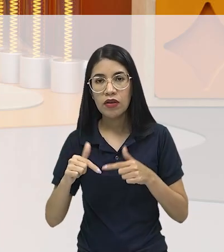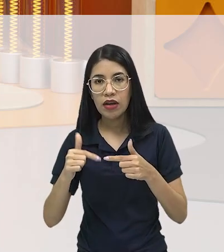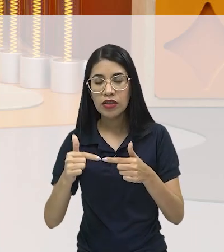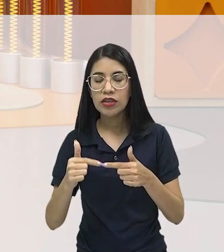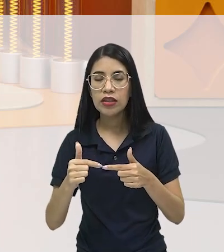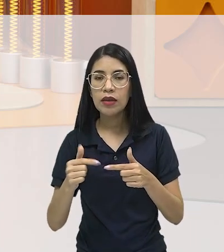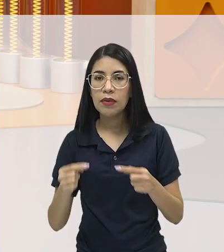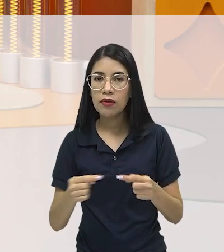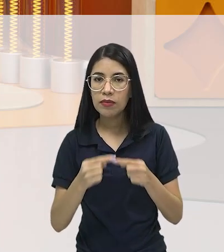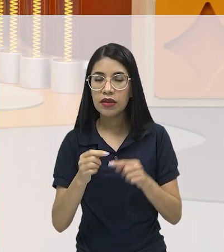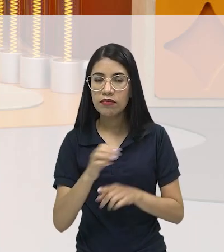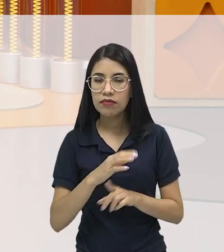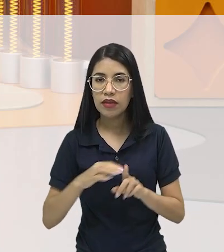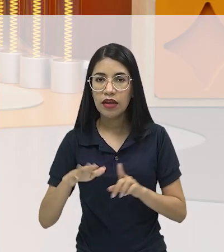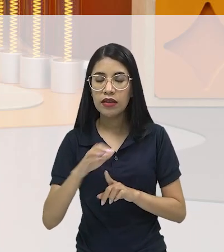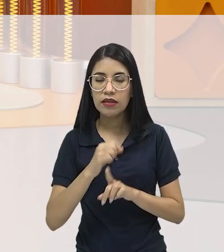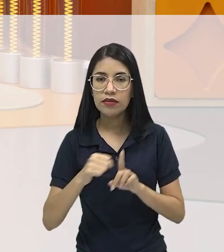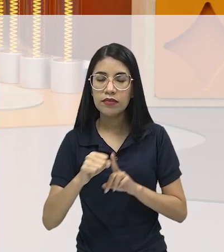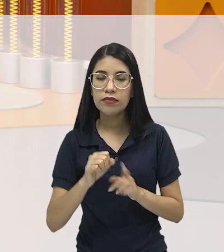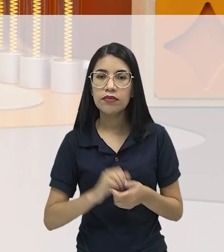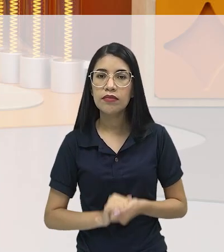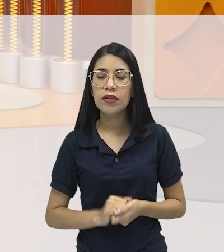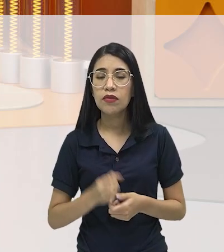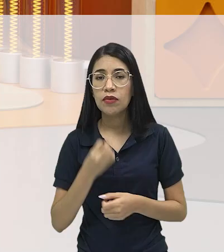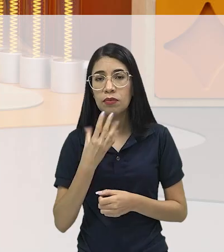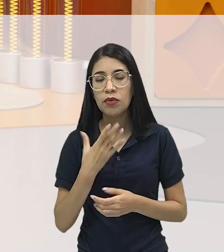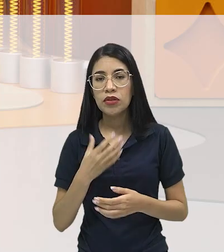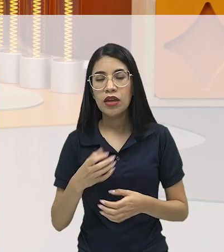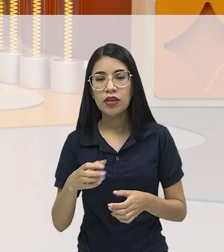da sociedade. Queridos, foi